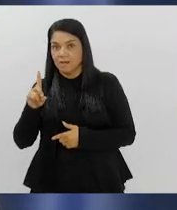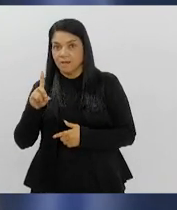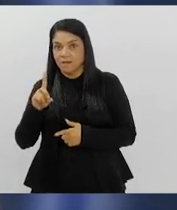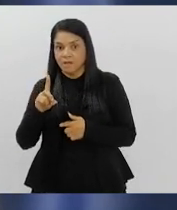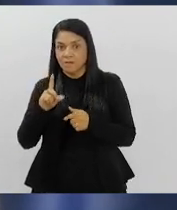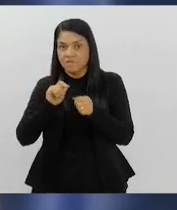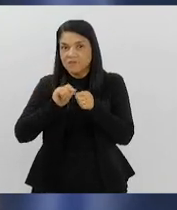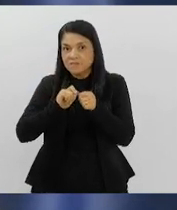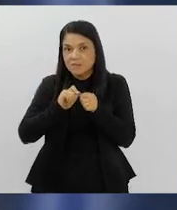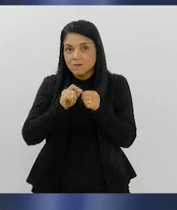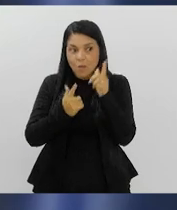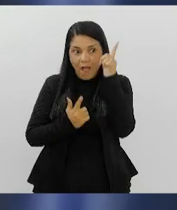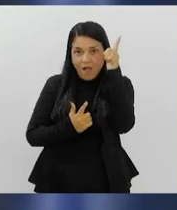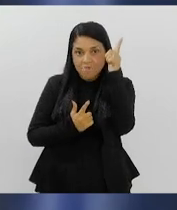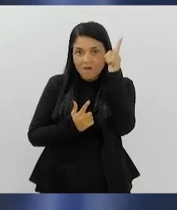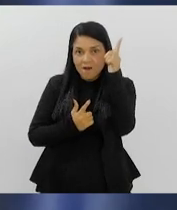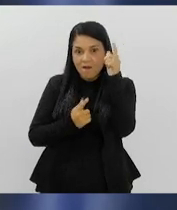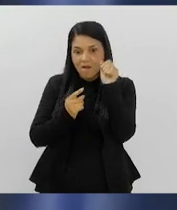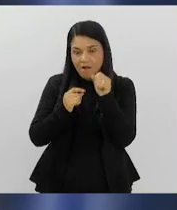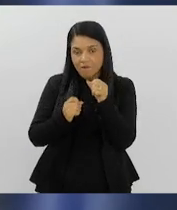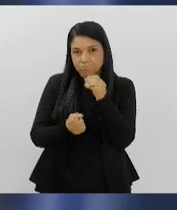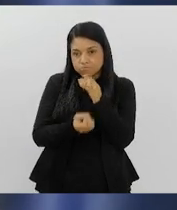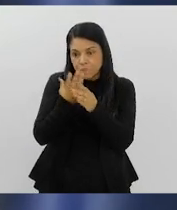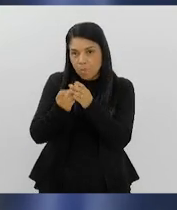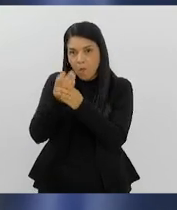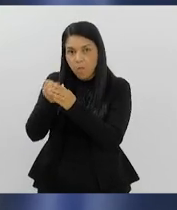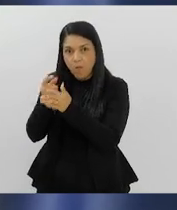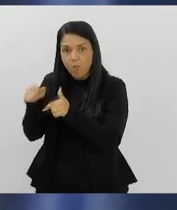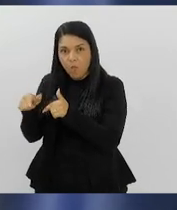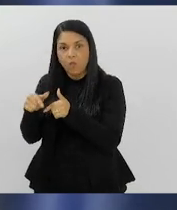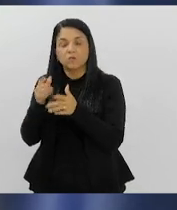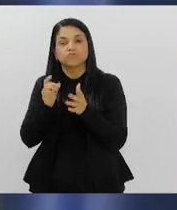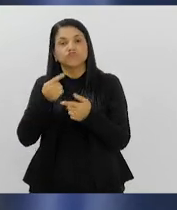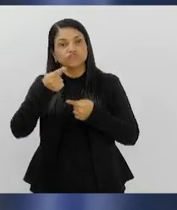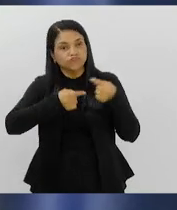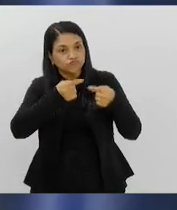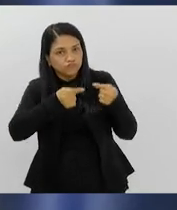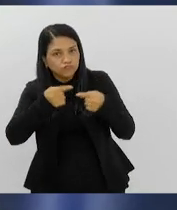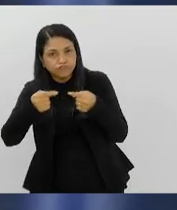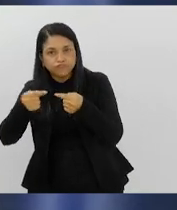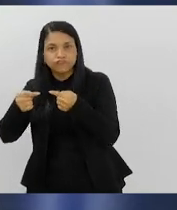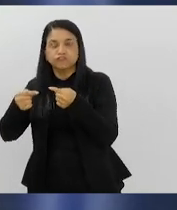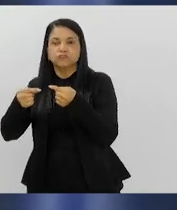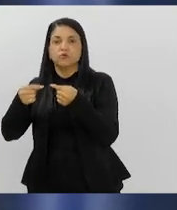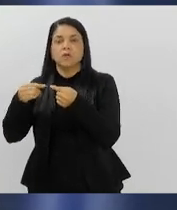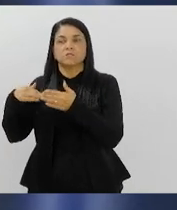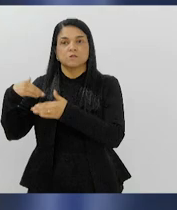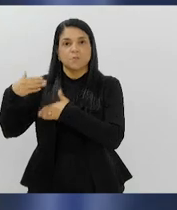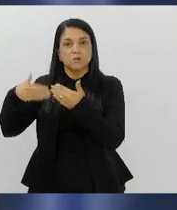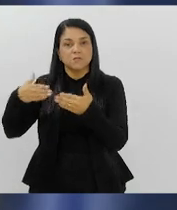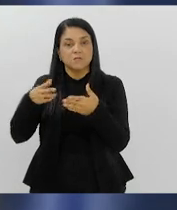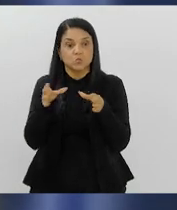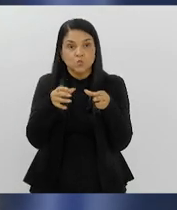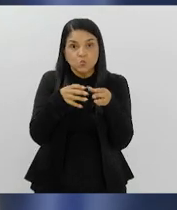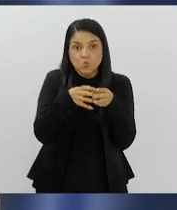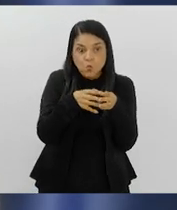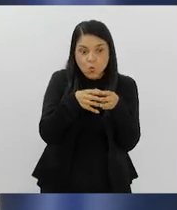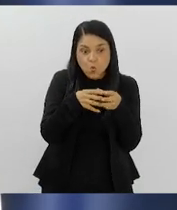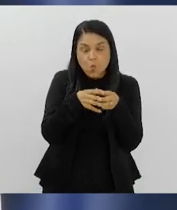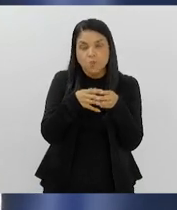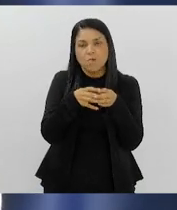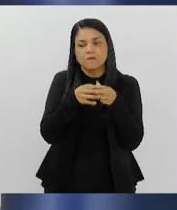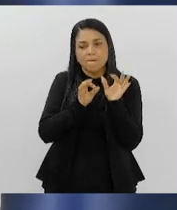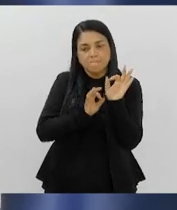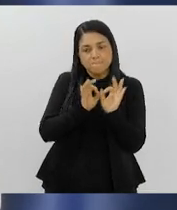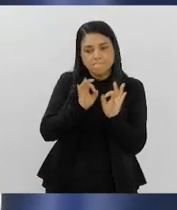3D. Então, eles foram, né, houve uma disrupção desse processo, né, que eles já eram radicalizados, eles estavam planejando um ataque no momento que eles